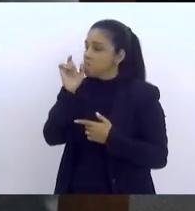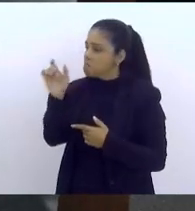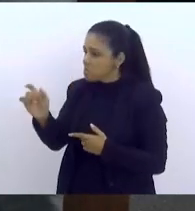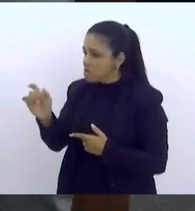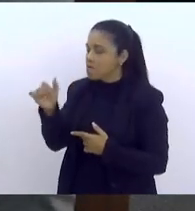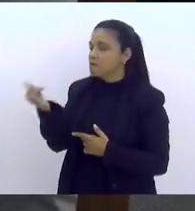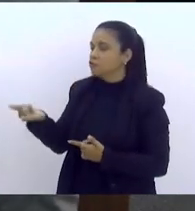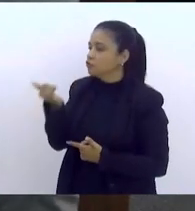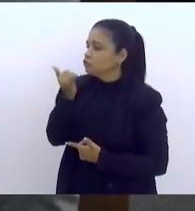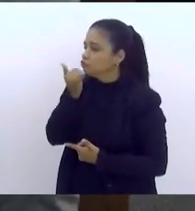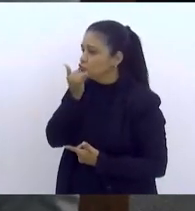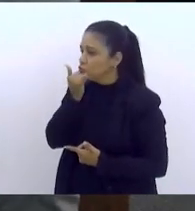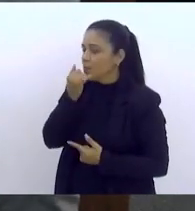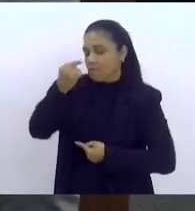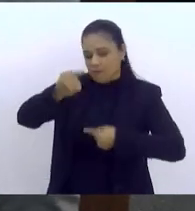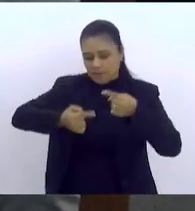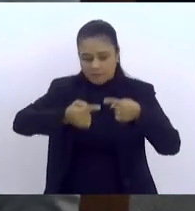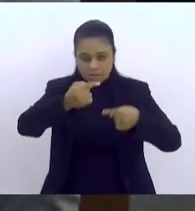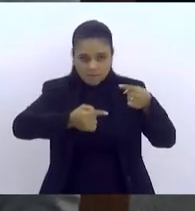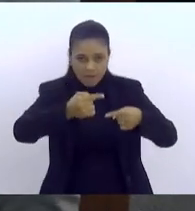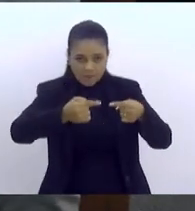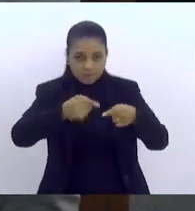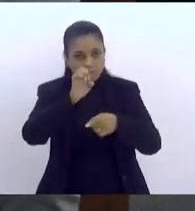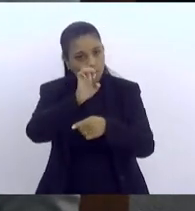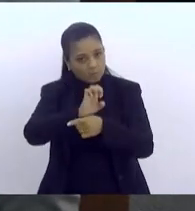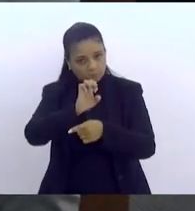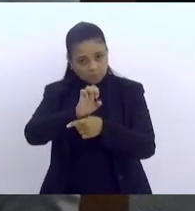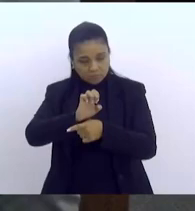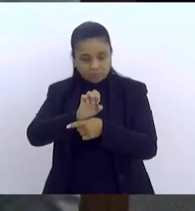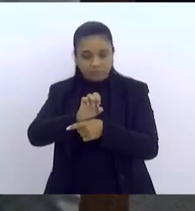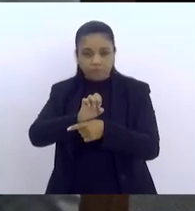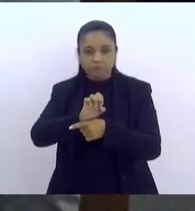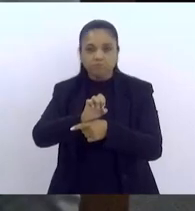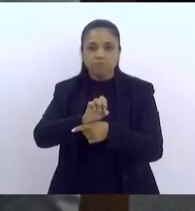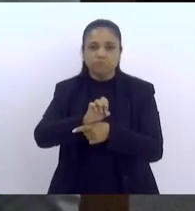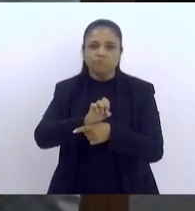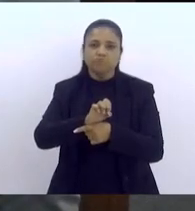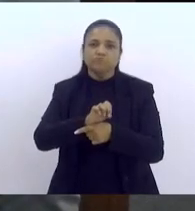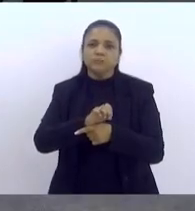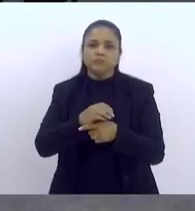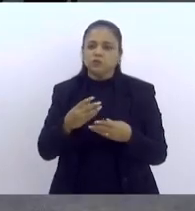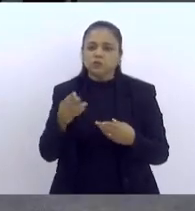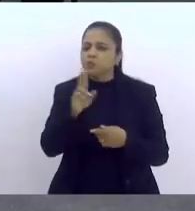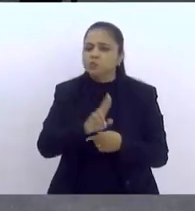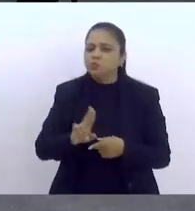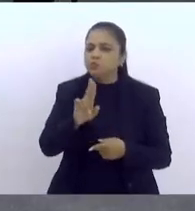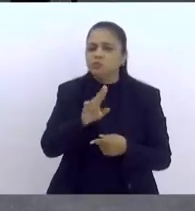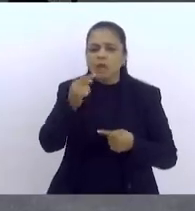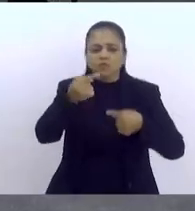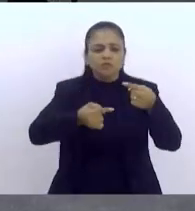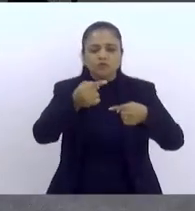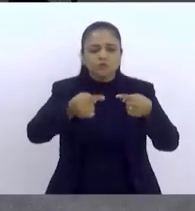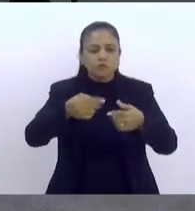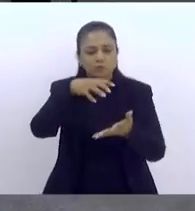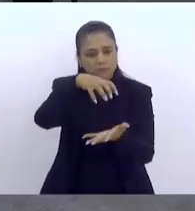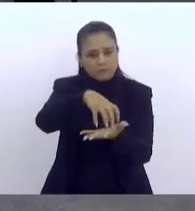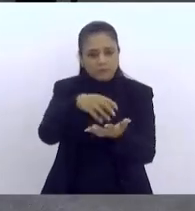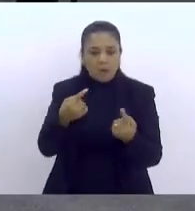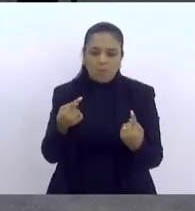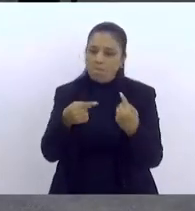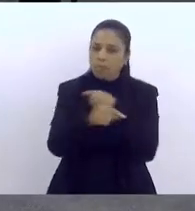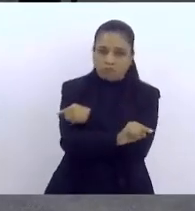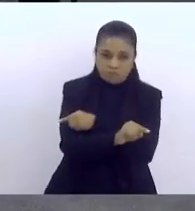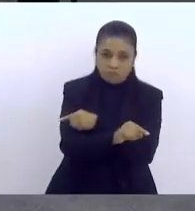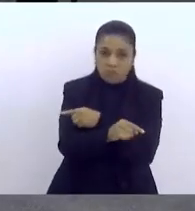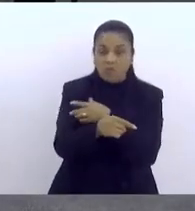o debate à luz do Estado laico. E não vamos utilizar de pequenos subterfúgios para fazer a discussão central. O que vai